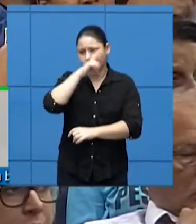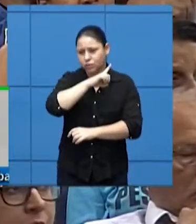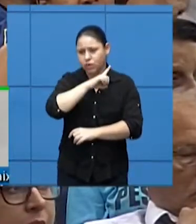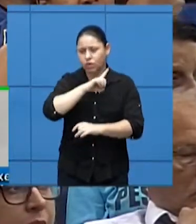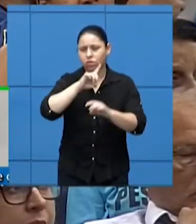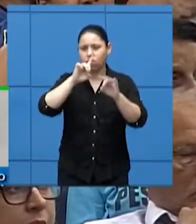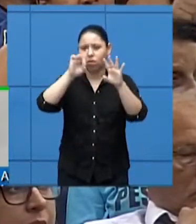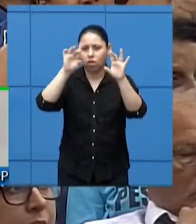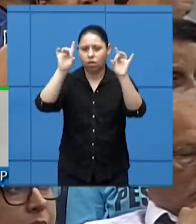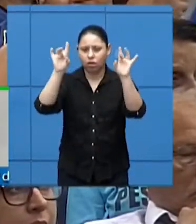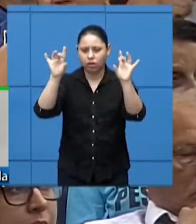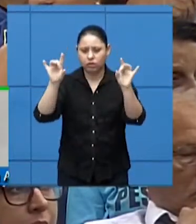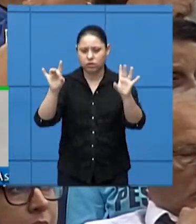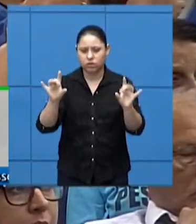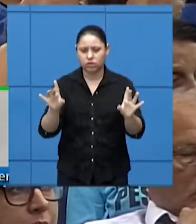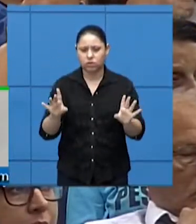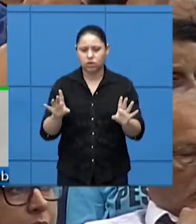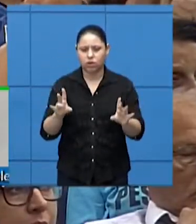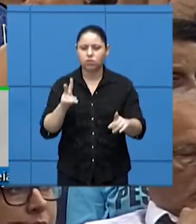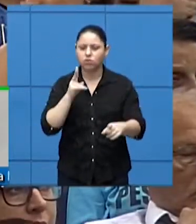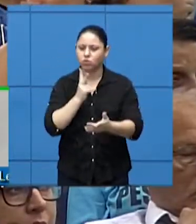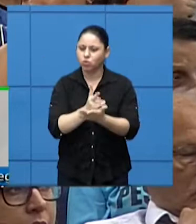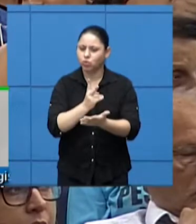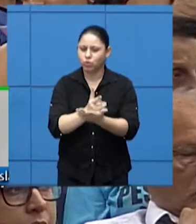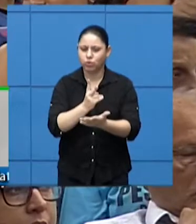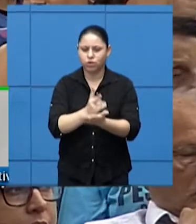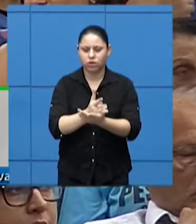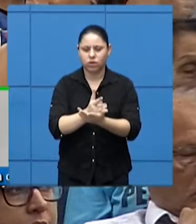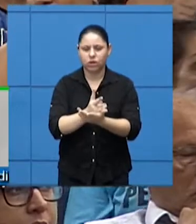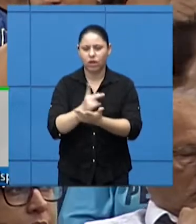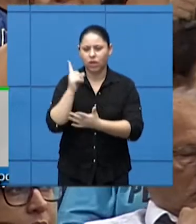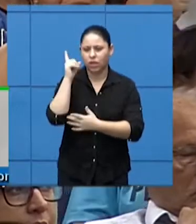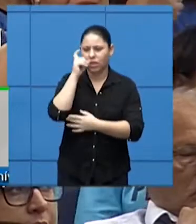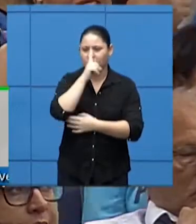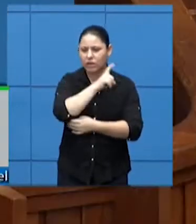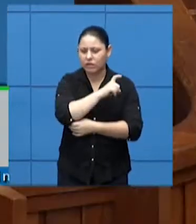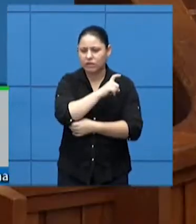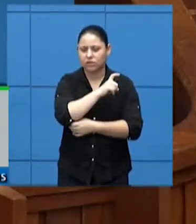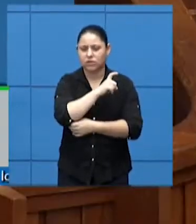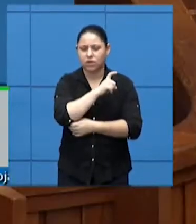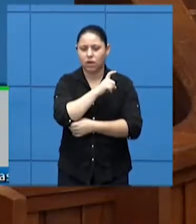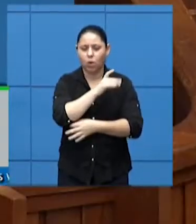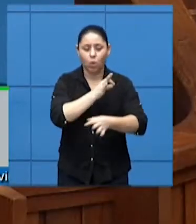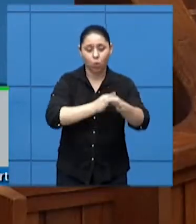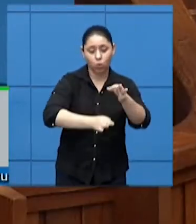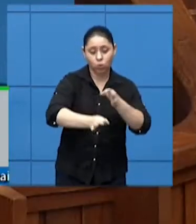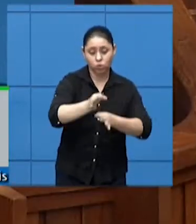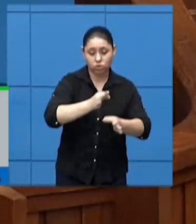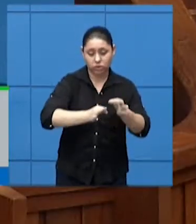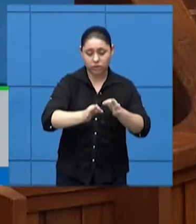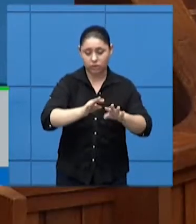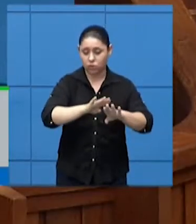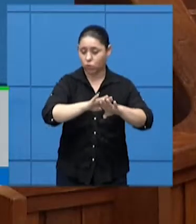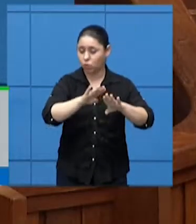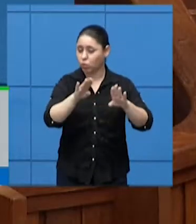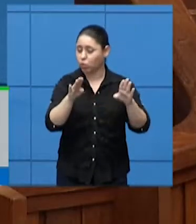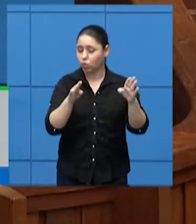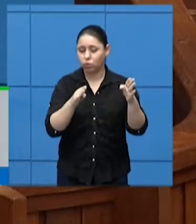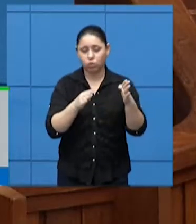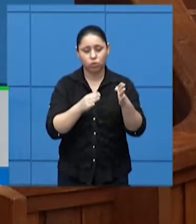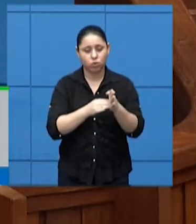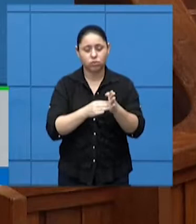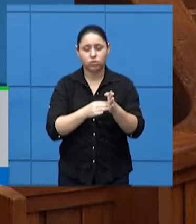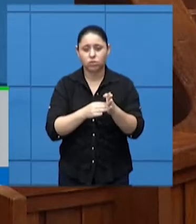ajuda e apoio intenso e tão significativo, com adaptações também tão